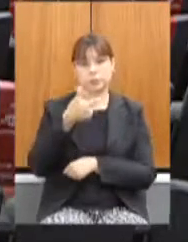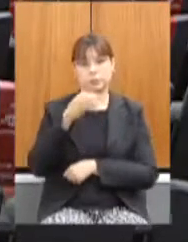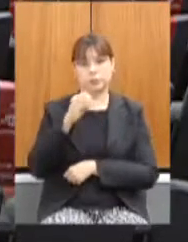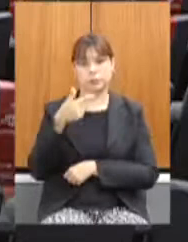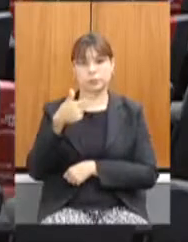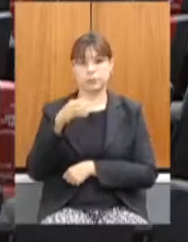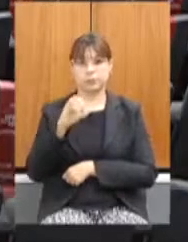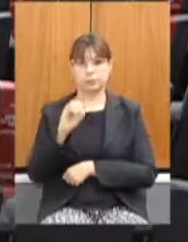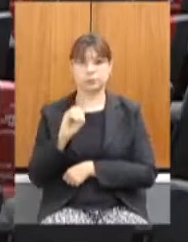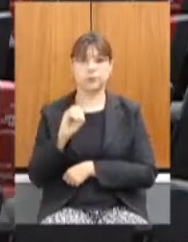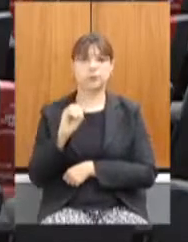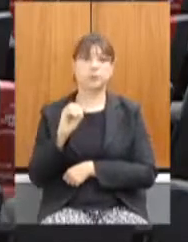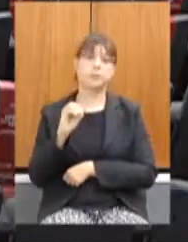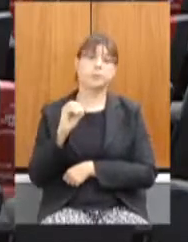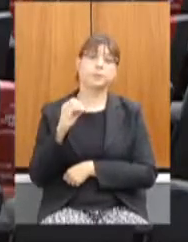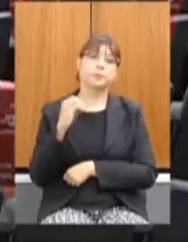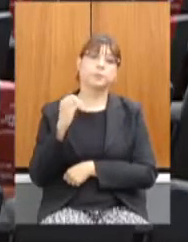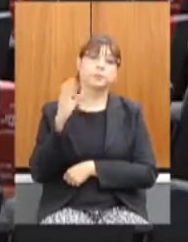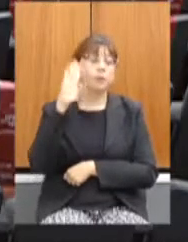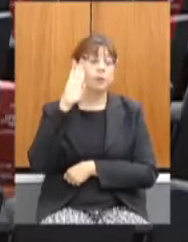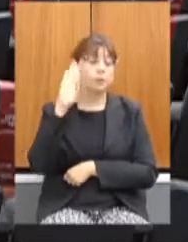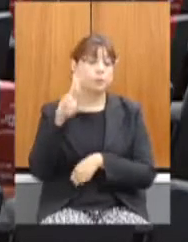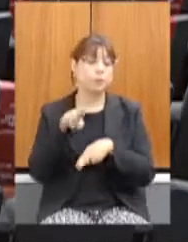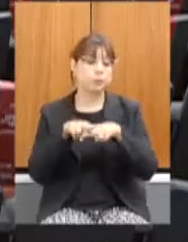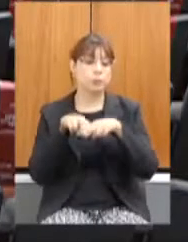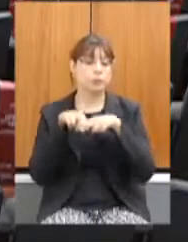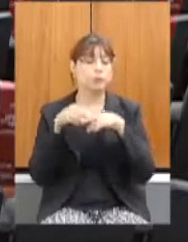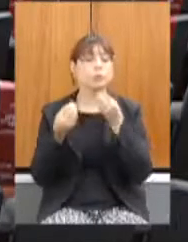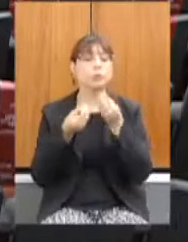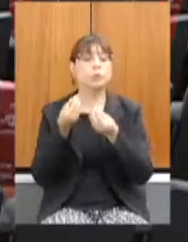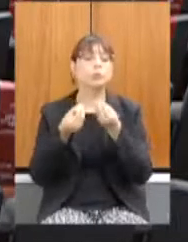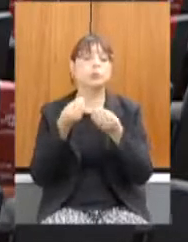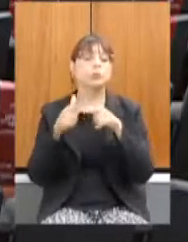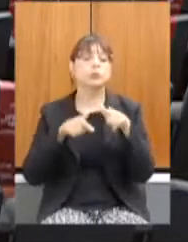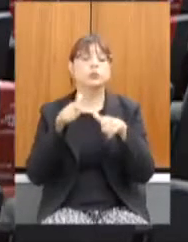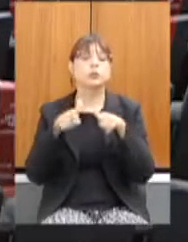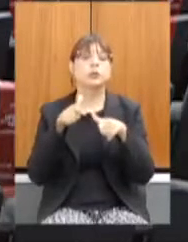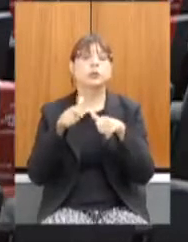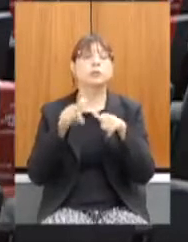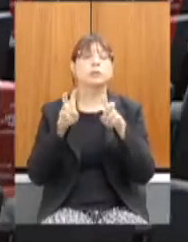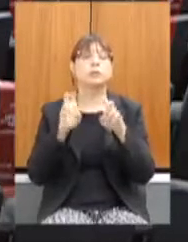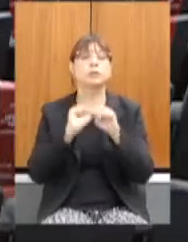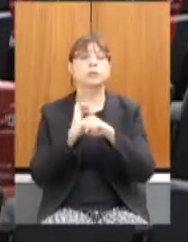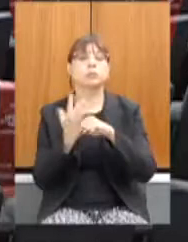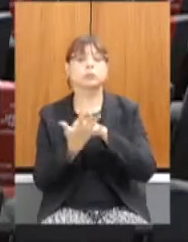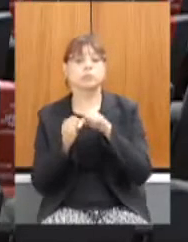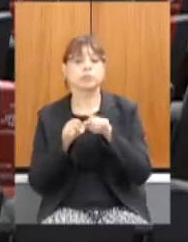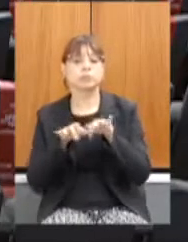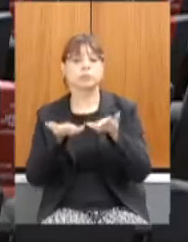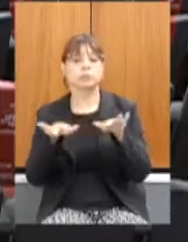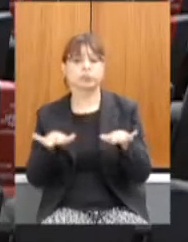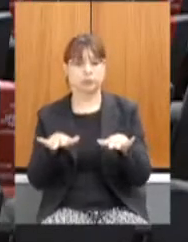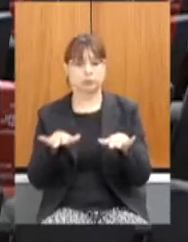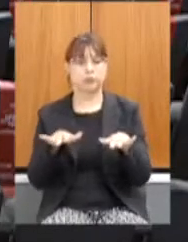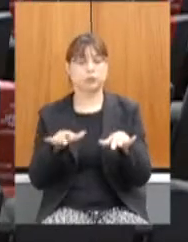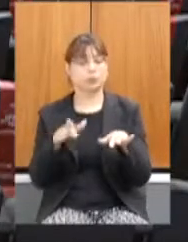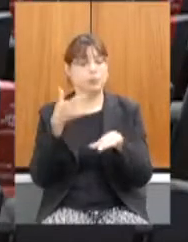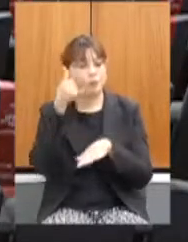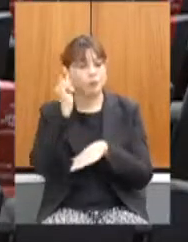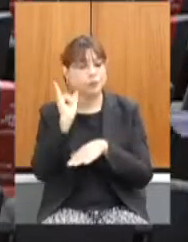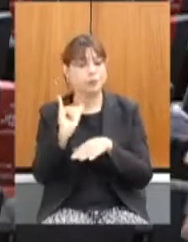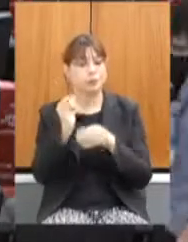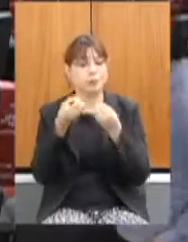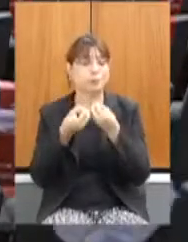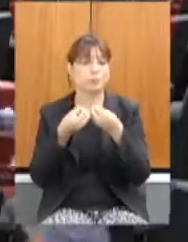as ações adotadas para enfrentamento da pandemia de covid-19 e para a mitigação de seus impactos